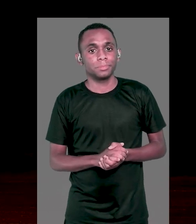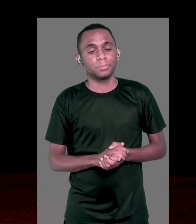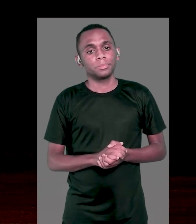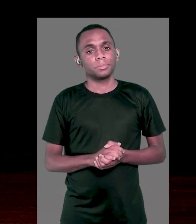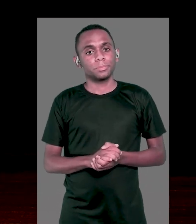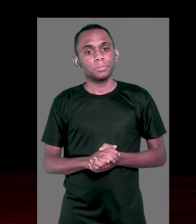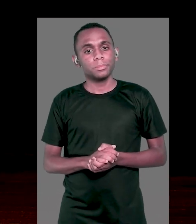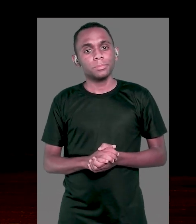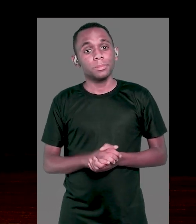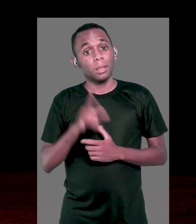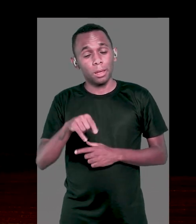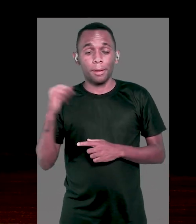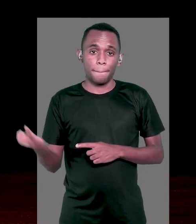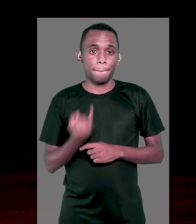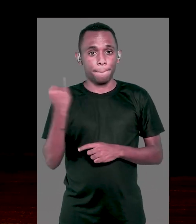apenas